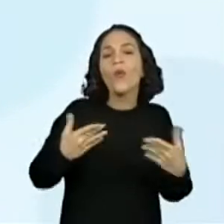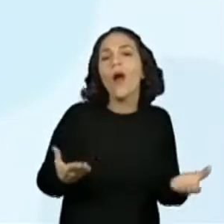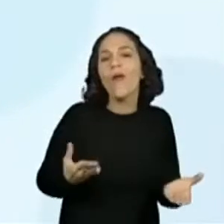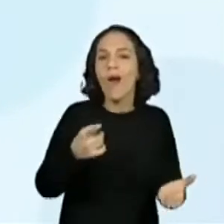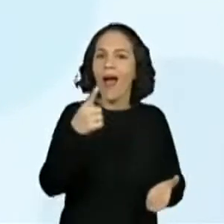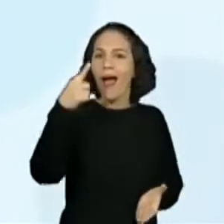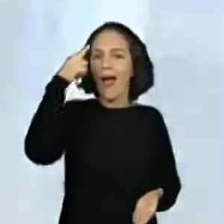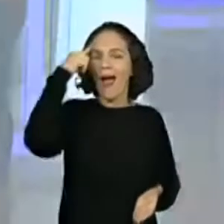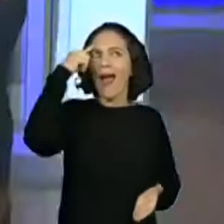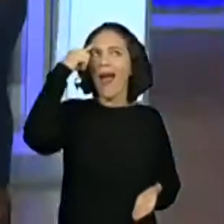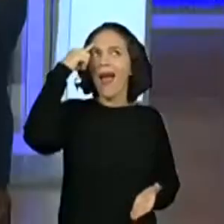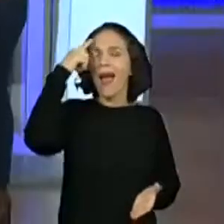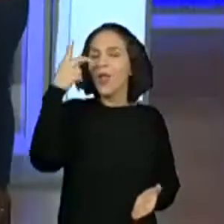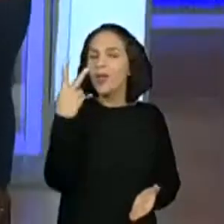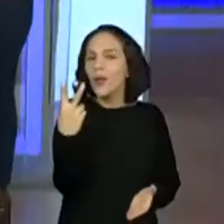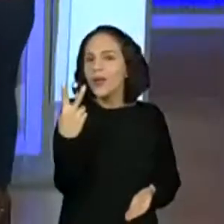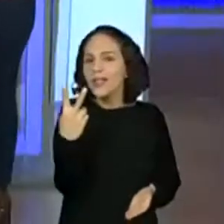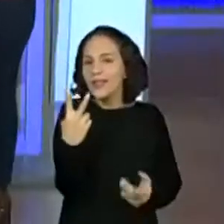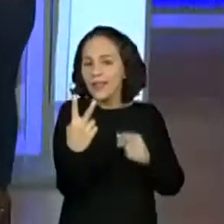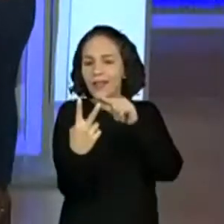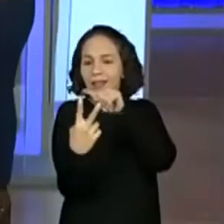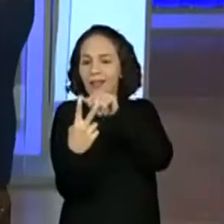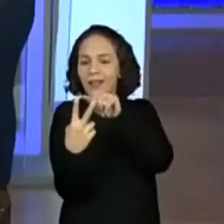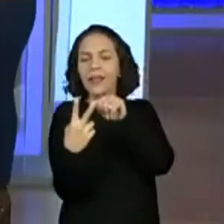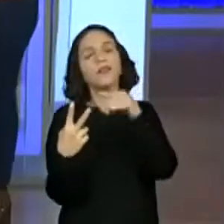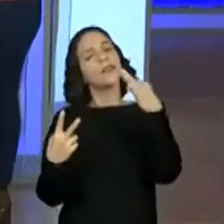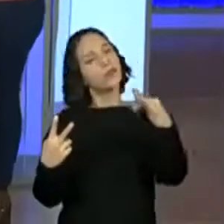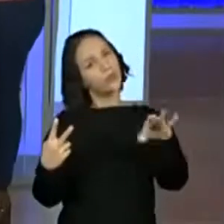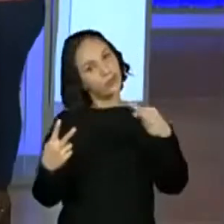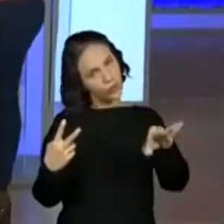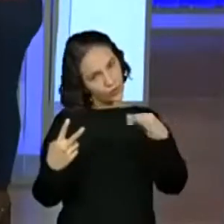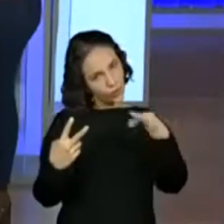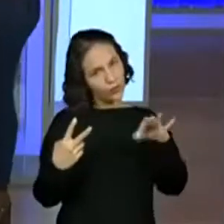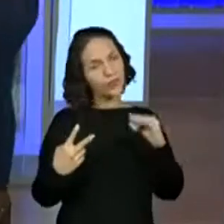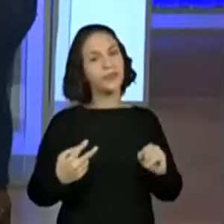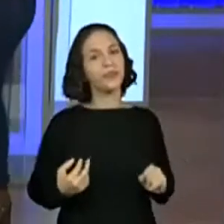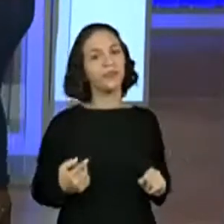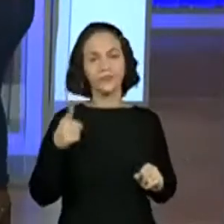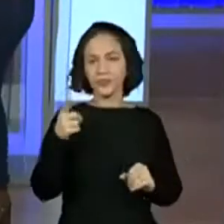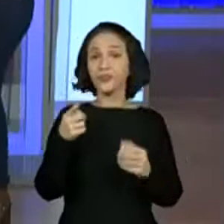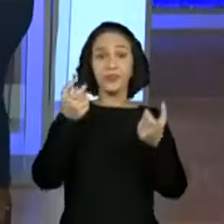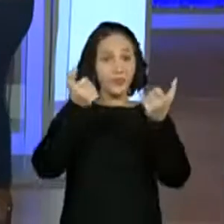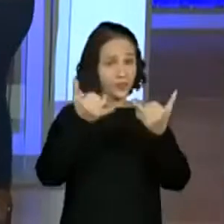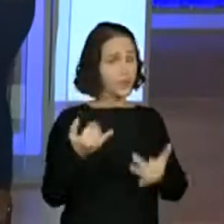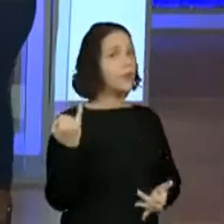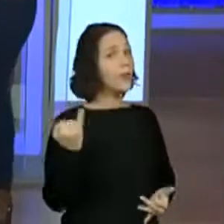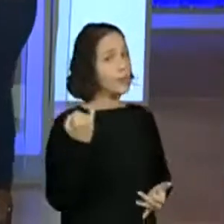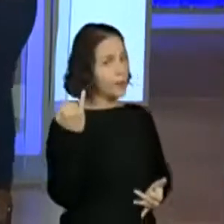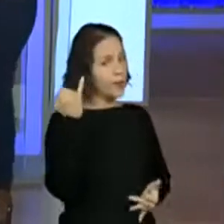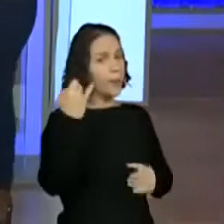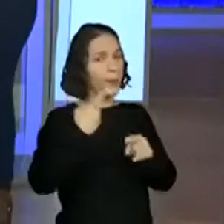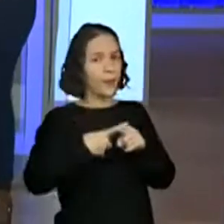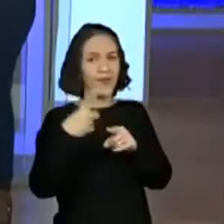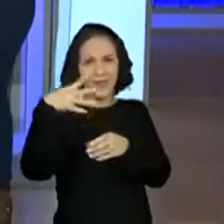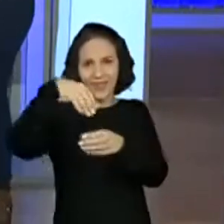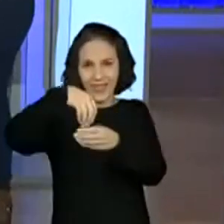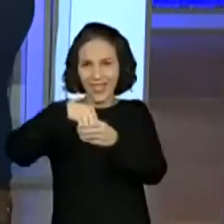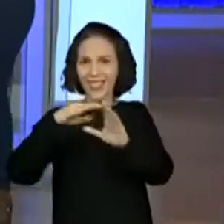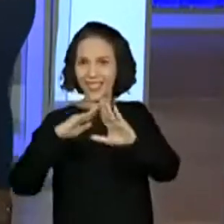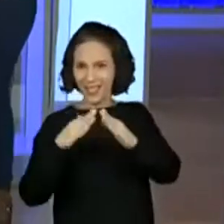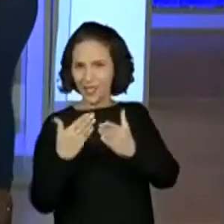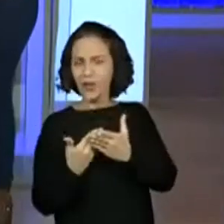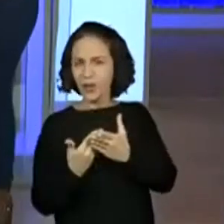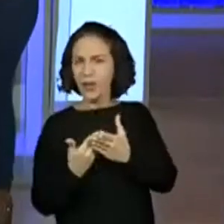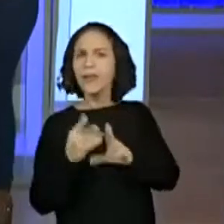apenas 2 números, né? 2 algarismos. Exatamente. E você falou uma coisa importante, Pro, porque lá na escola a gente